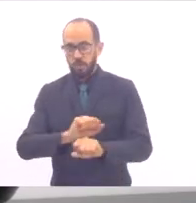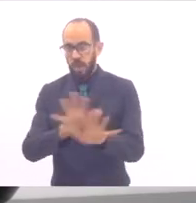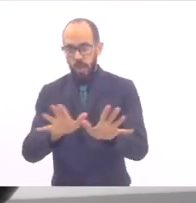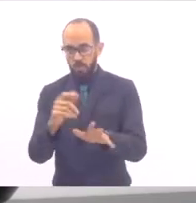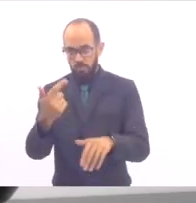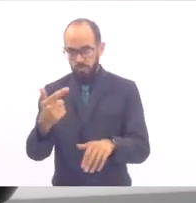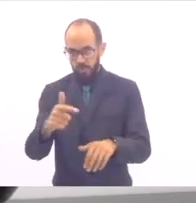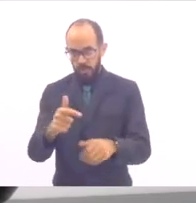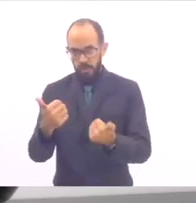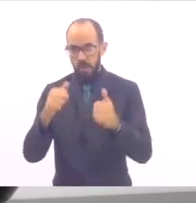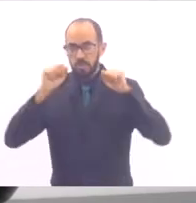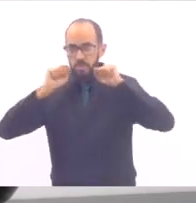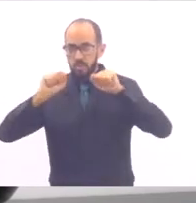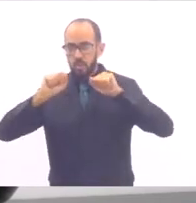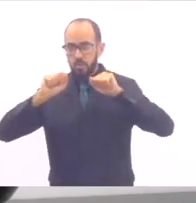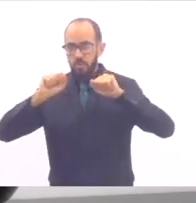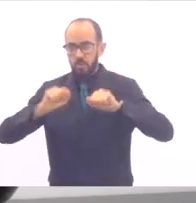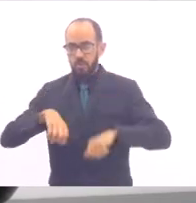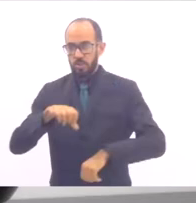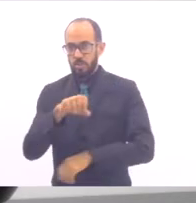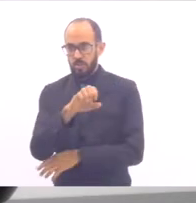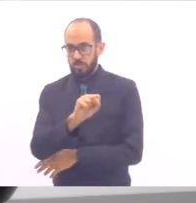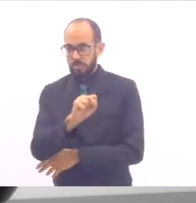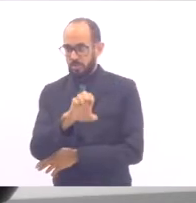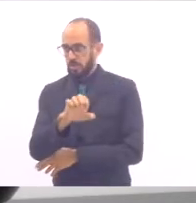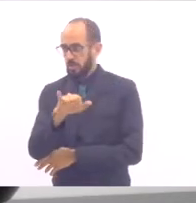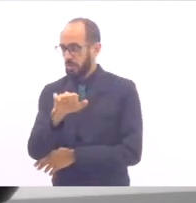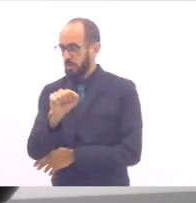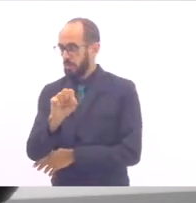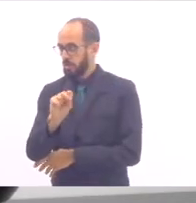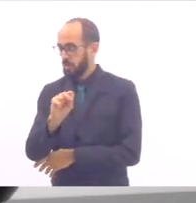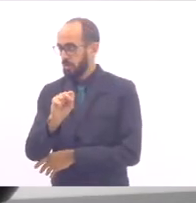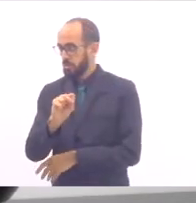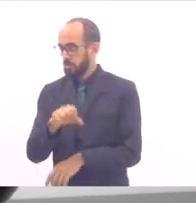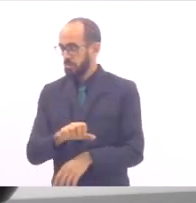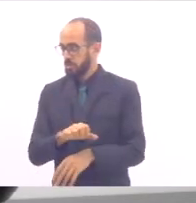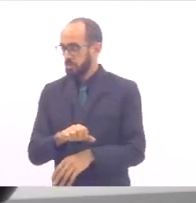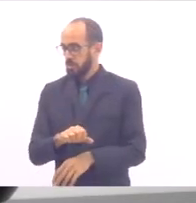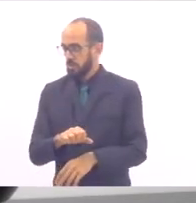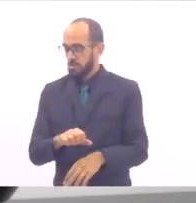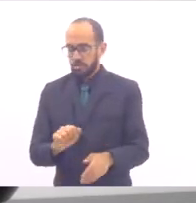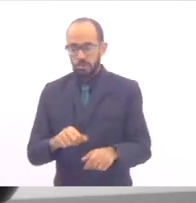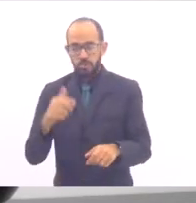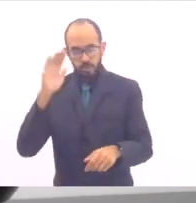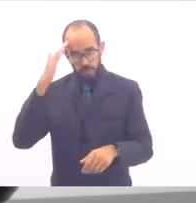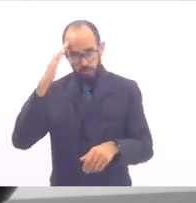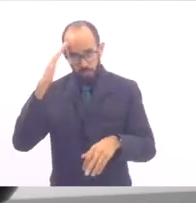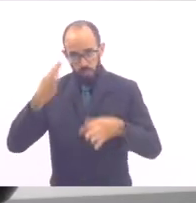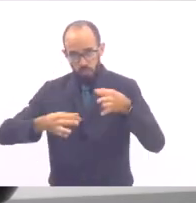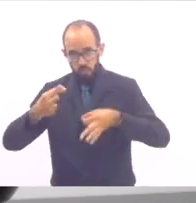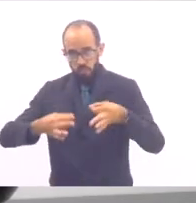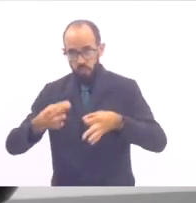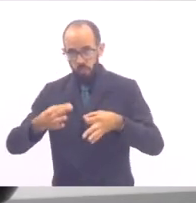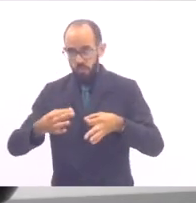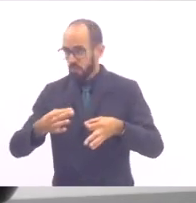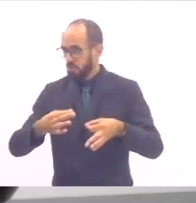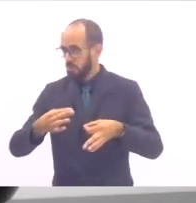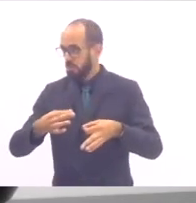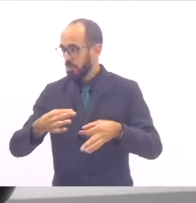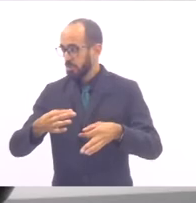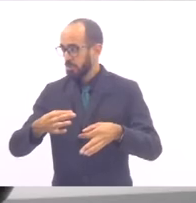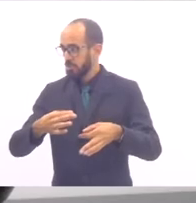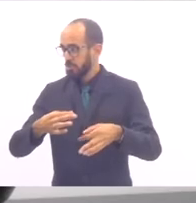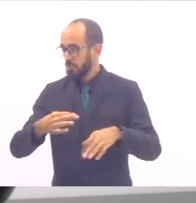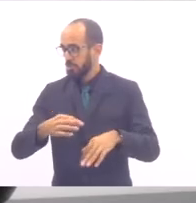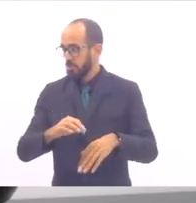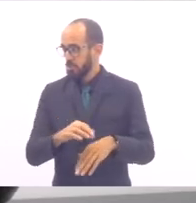da assessoria da SEAS, não fica claro no entendimento jurídico dos grandes geradores